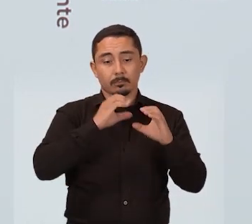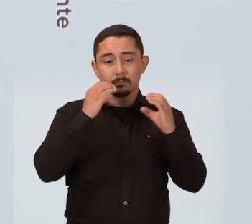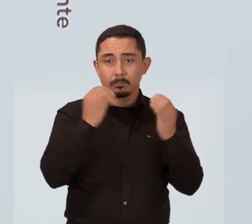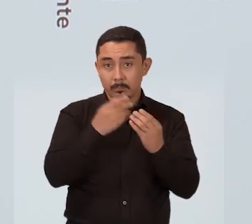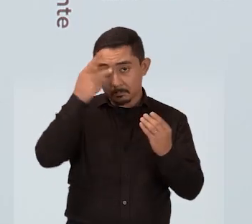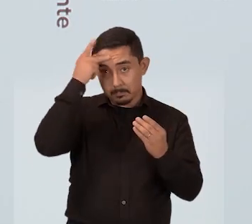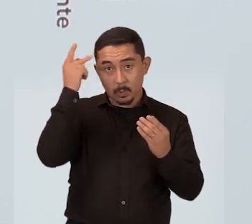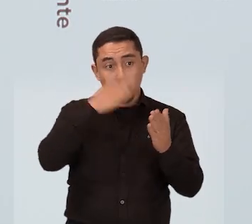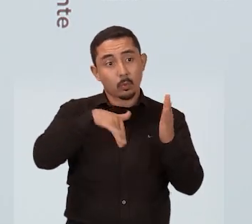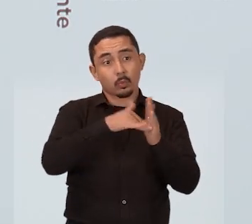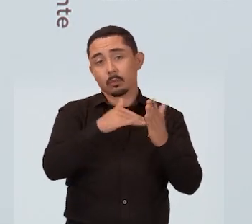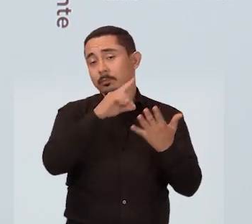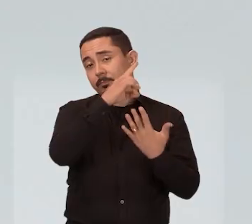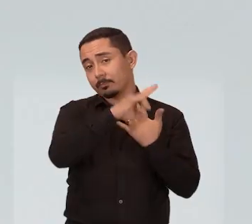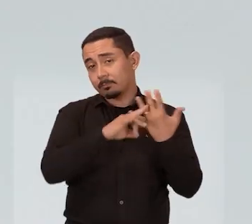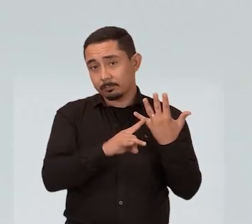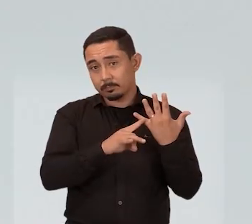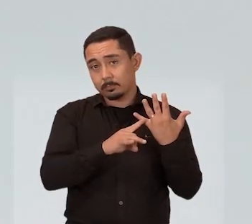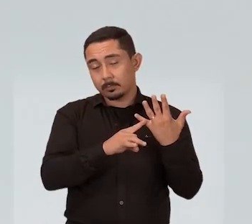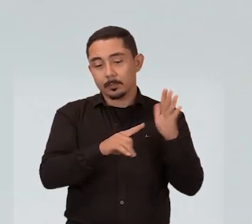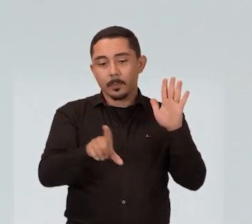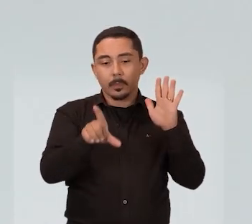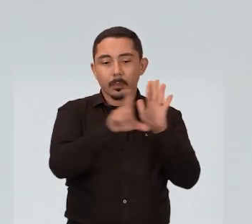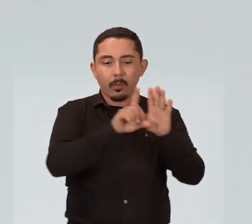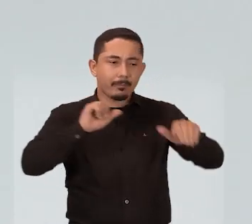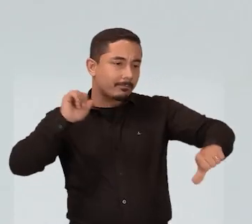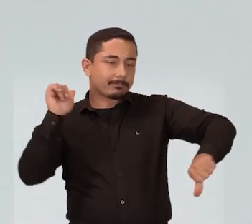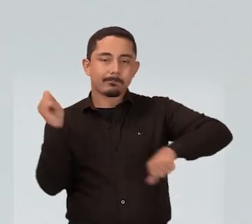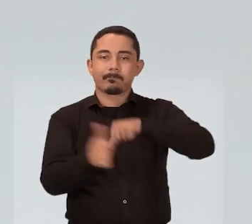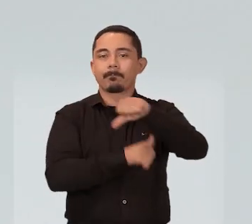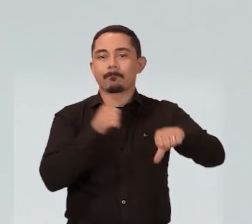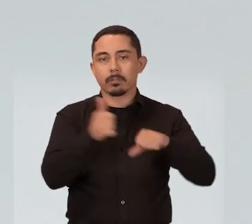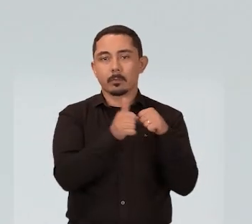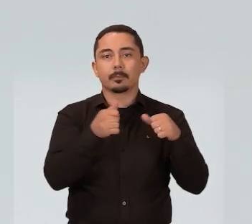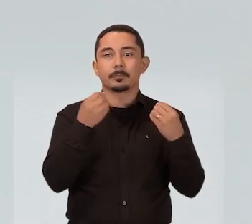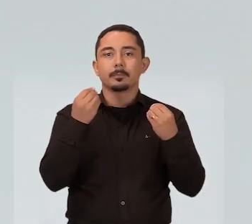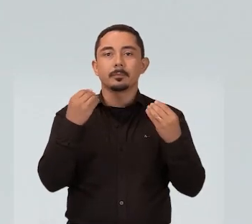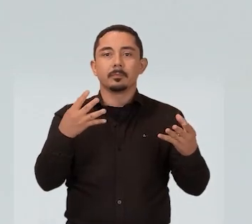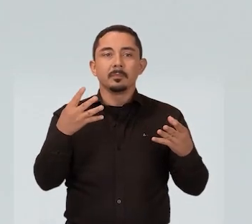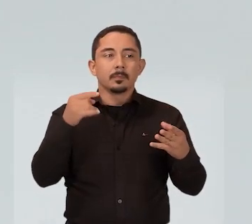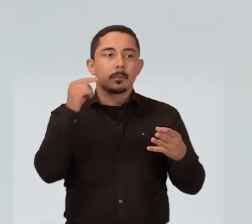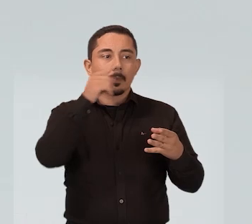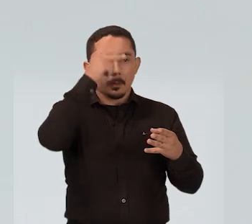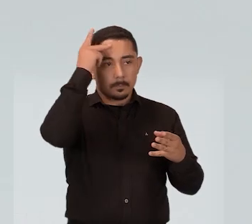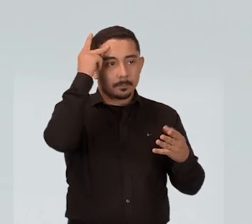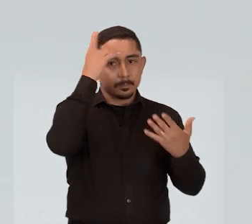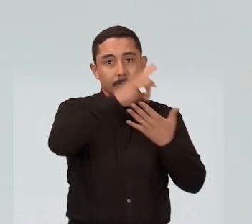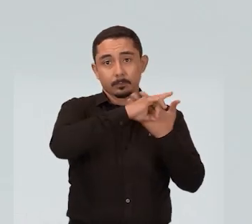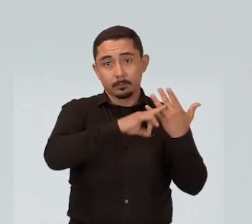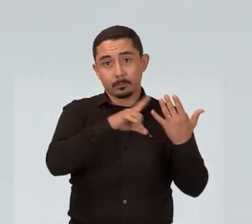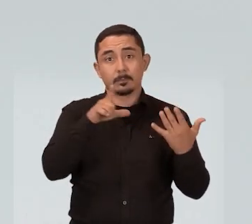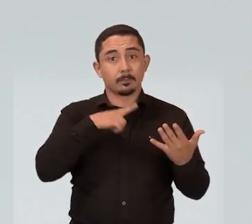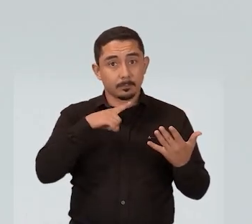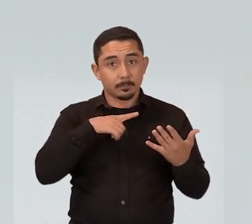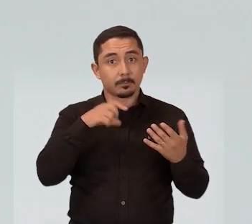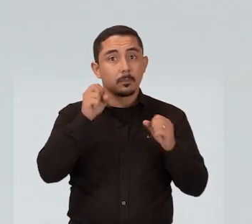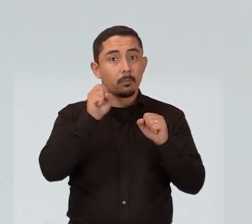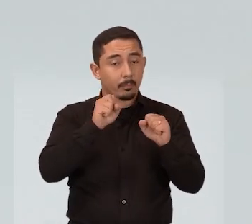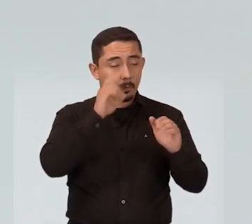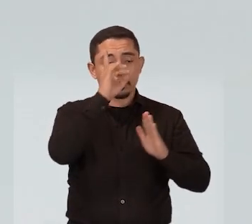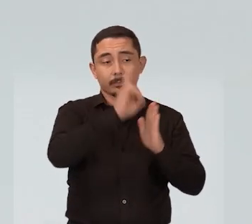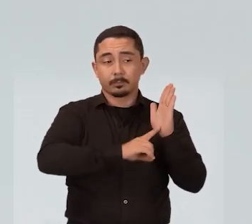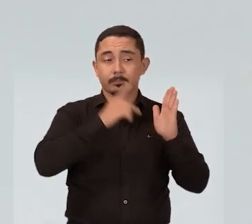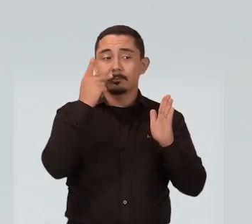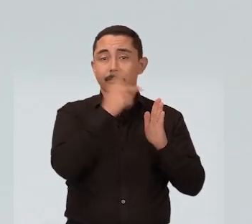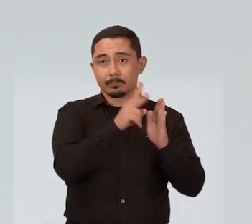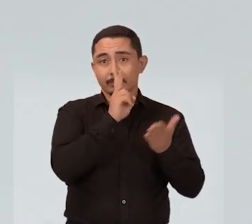todas as pessoas com deficiência. A lei trouxe mudanças para garantir que cidadãos com deficiência possam